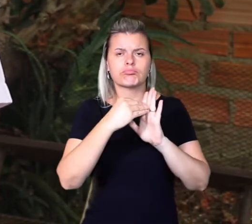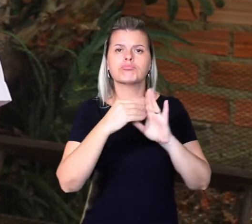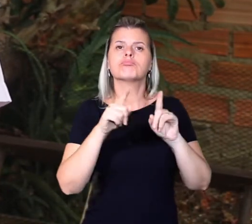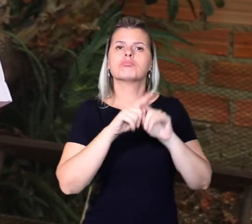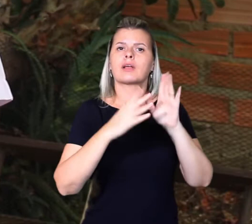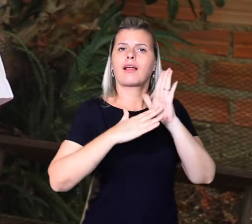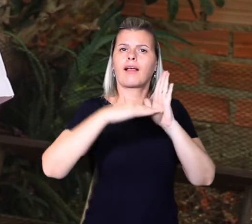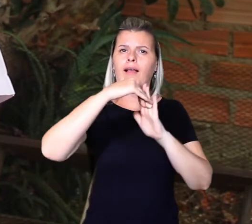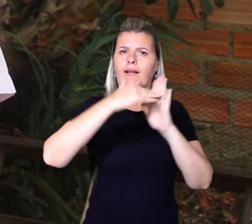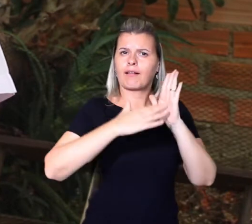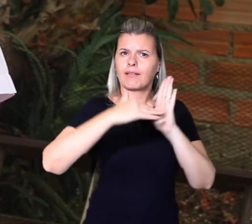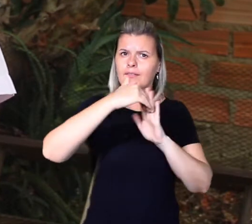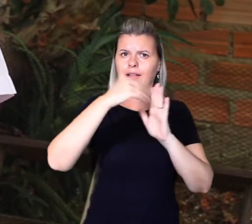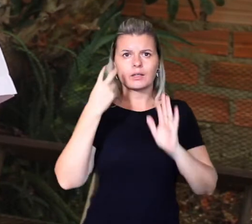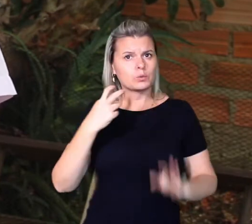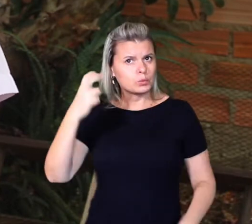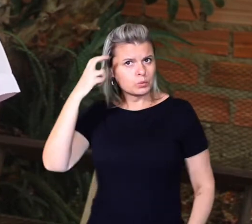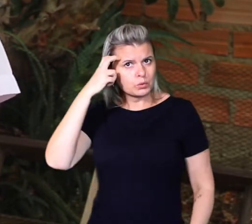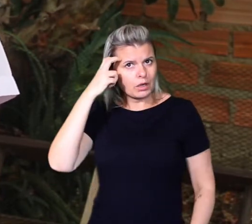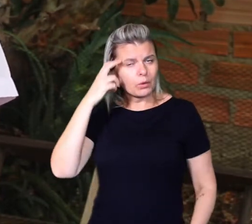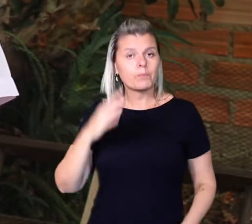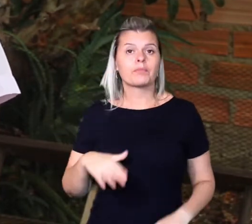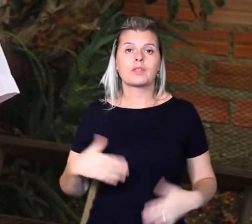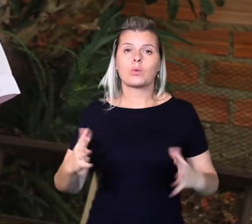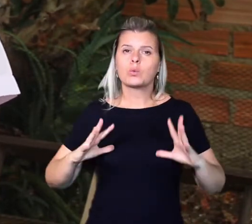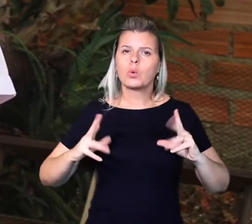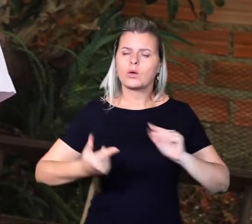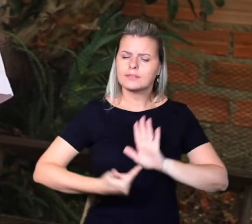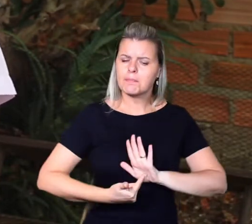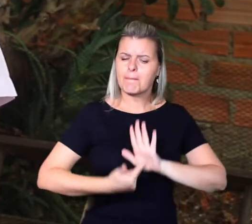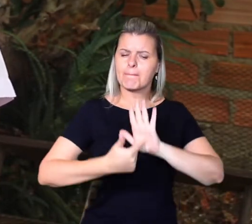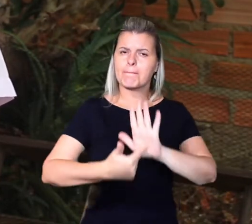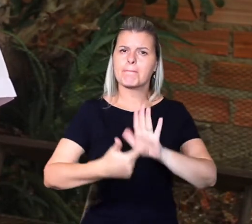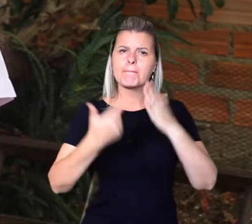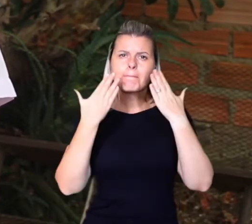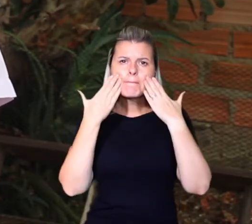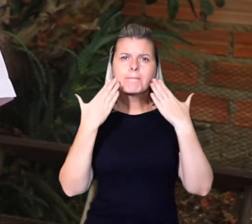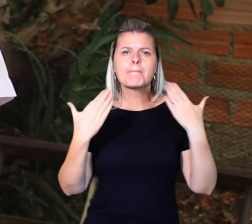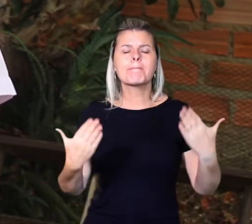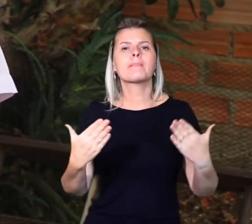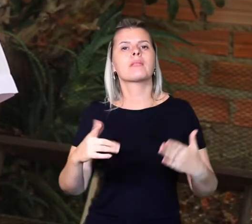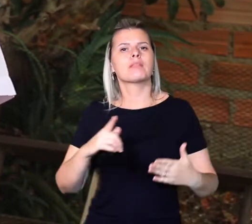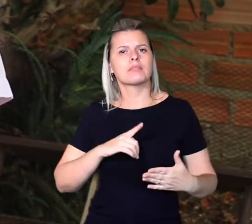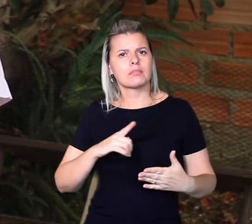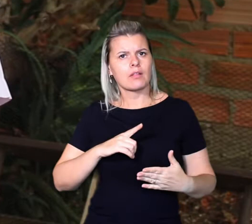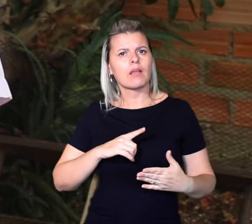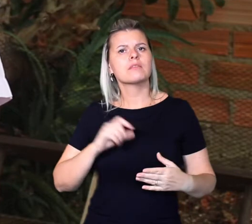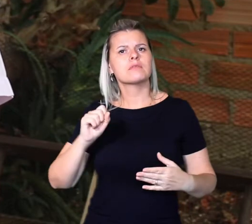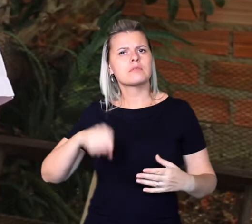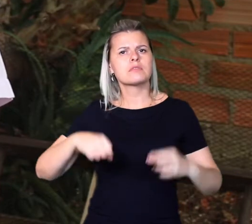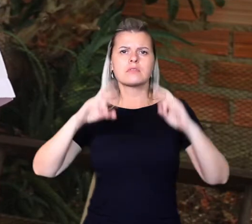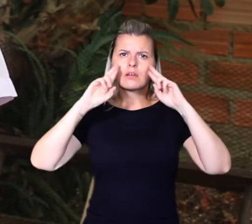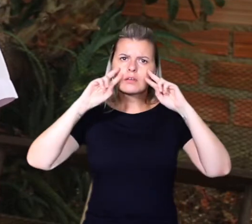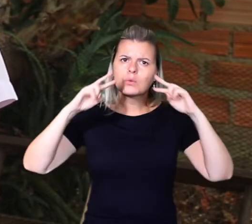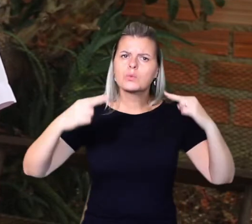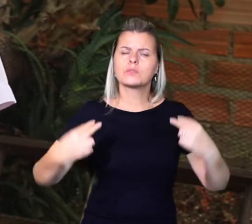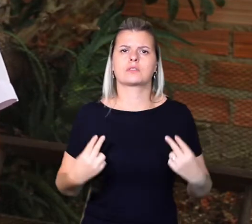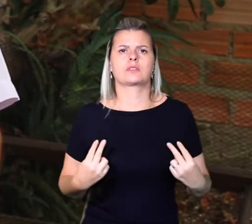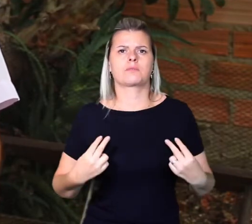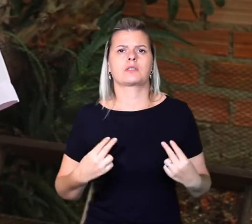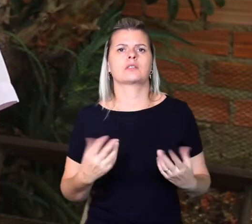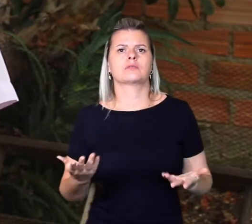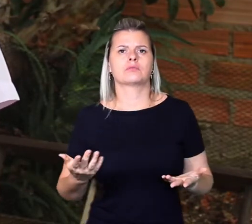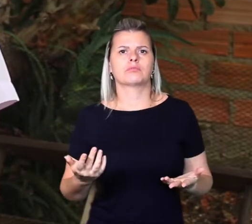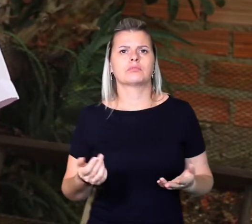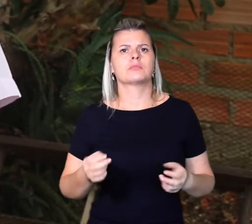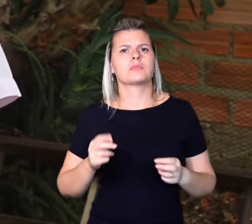calendário cultural, né? Então essas manifestações hoje, elas têm uma afirmação e um reconhecimento, muitas vezes por parte